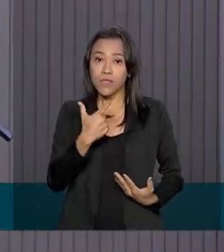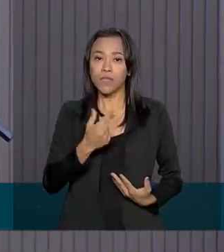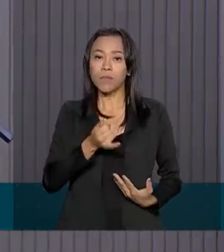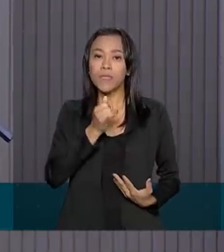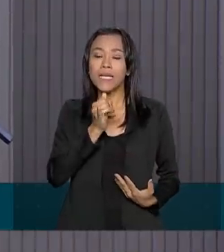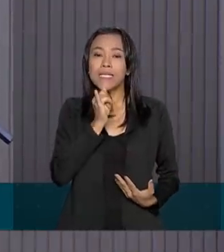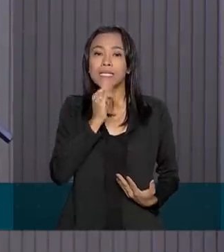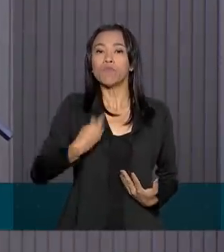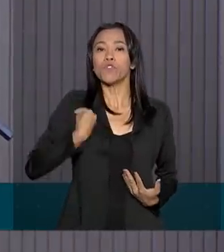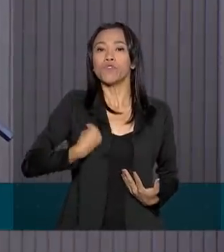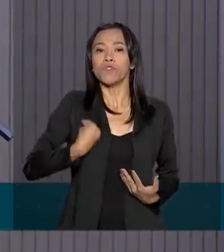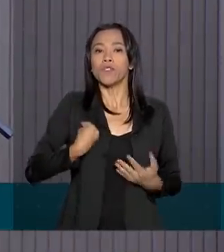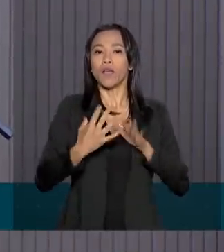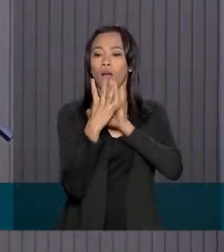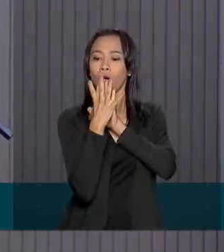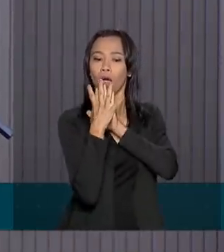arrasta.